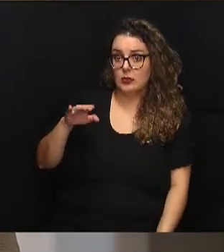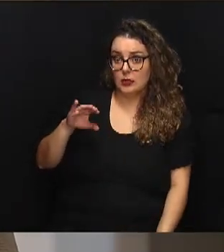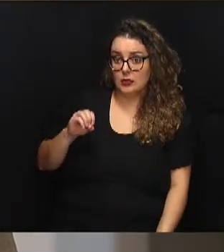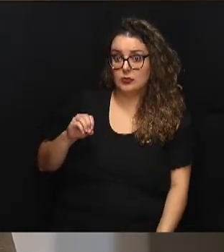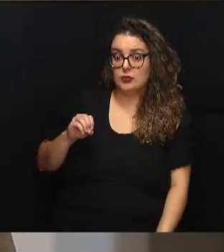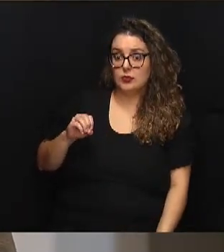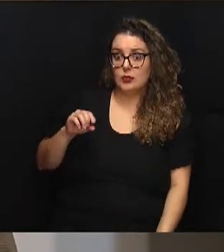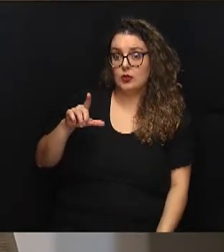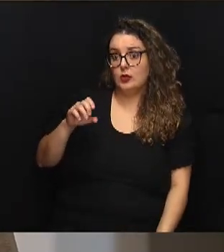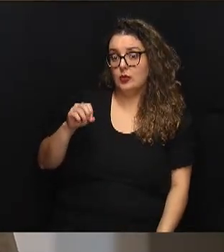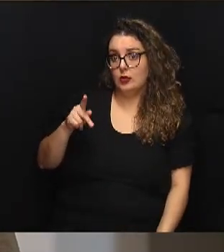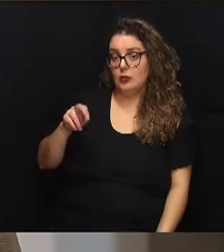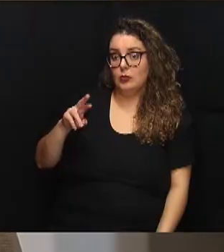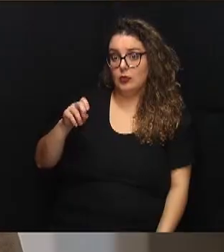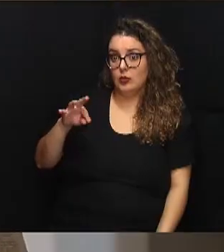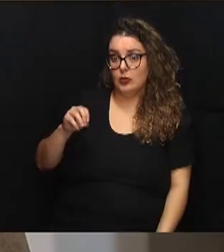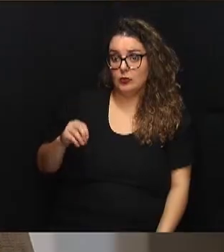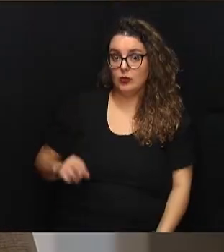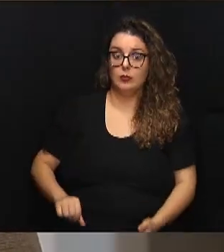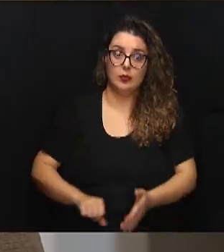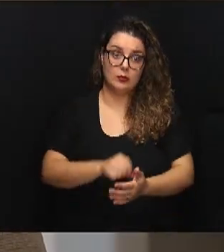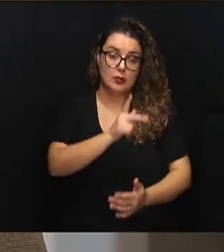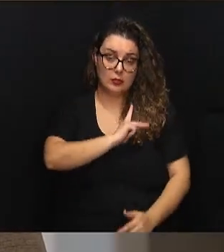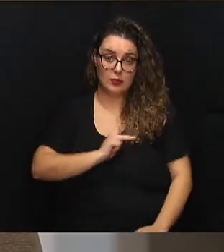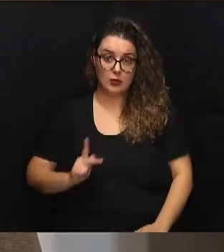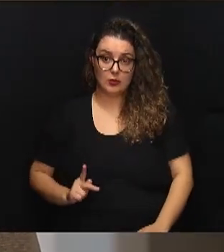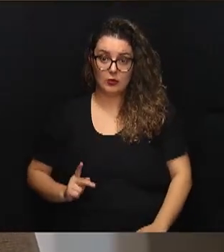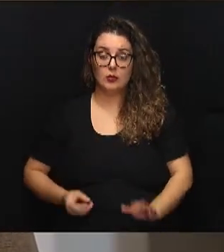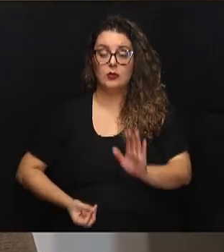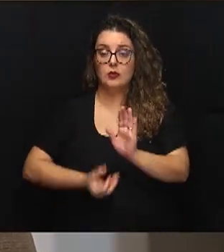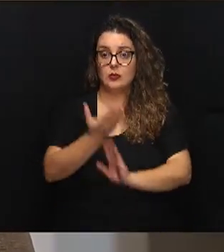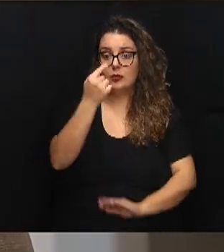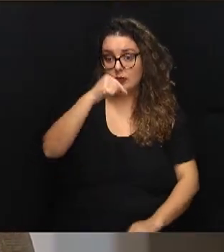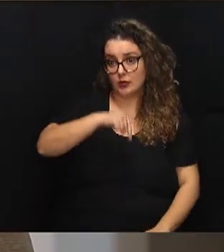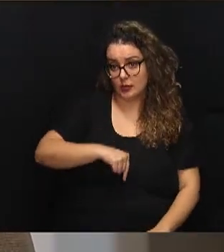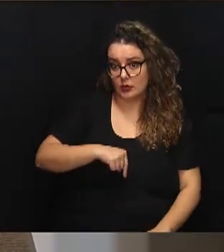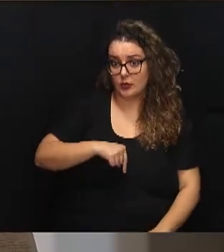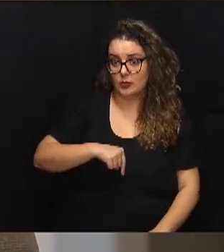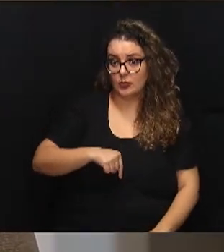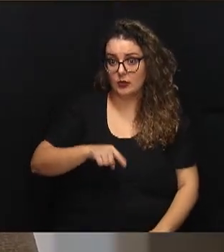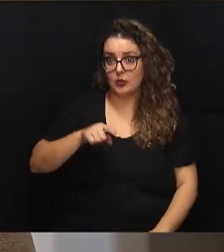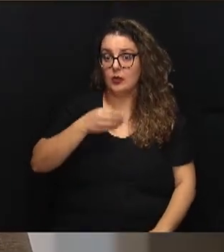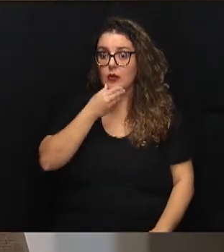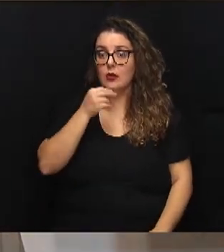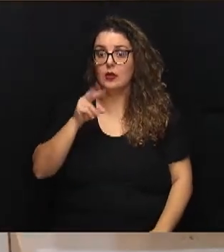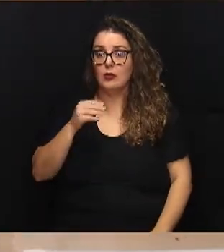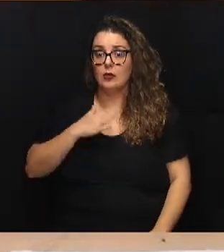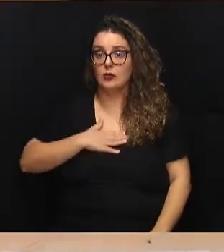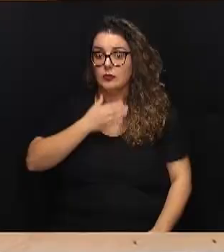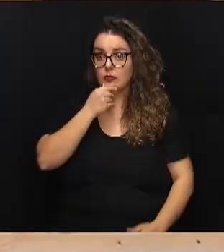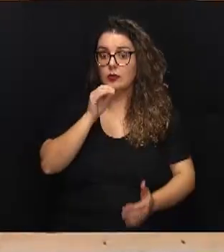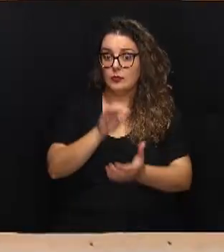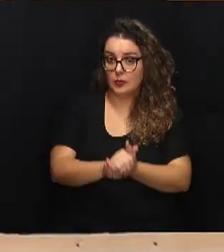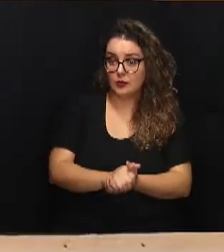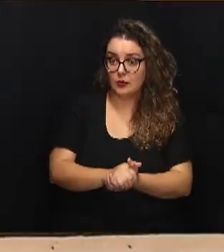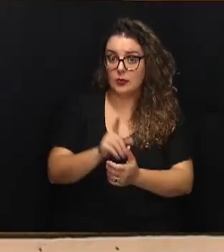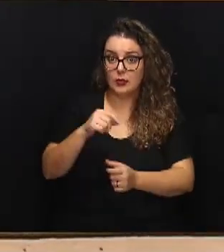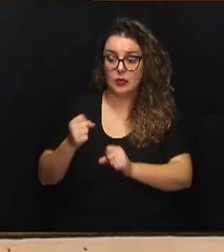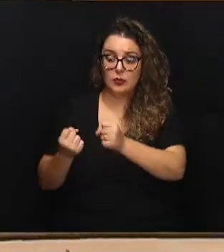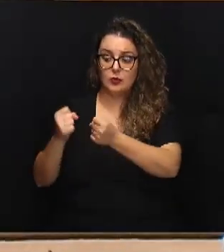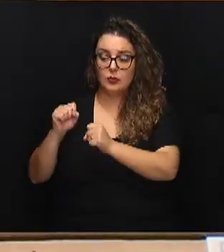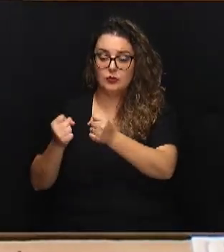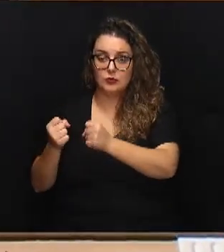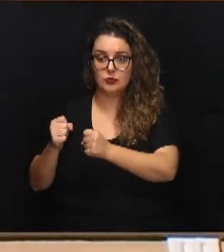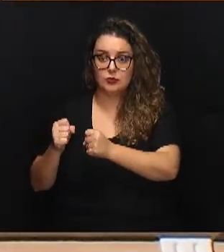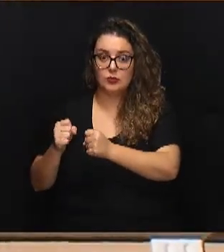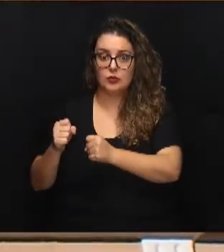primeiro presidente da Società. Ele foi um dos fundadores. Ele era avô do meu marido. E ele era industrial, ele veio